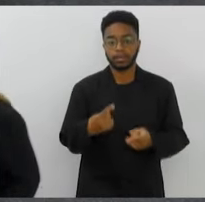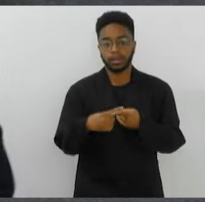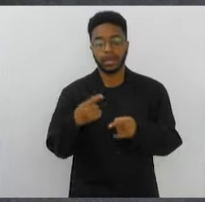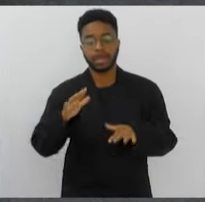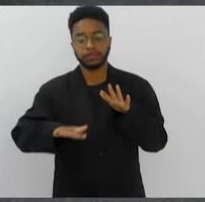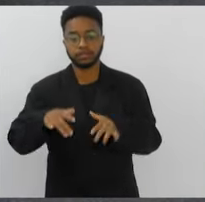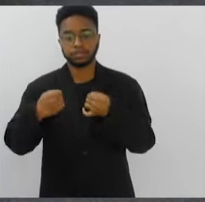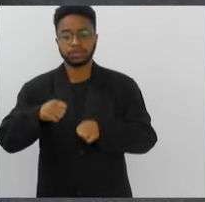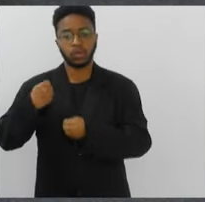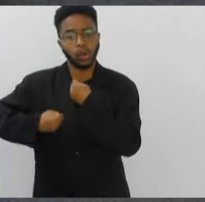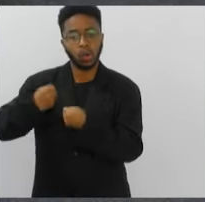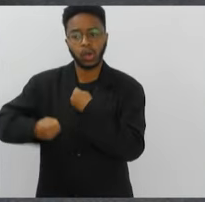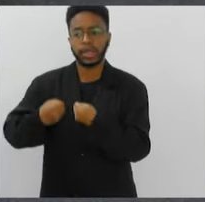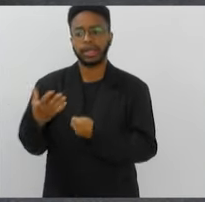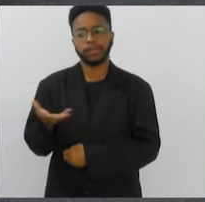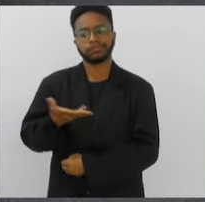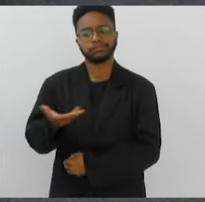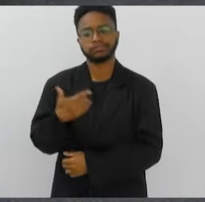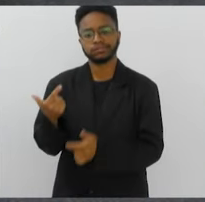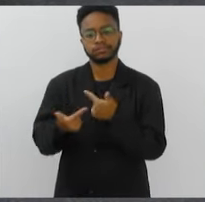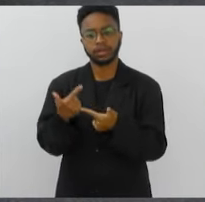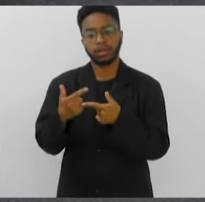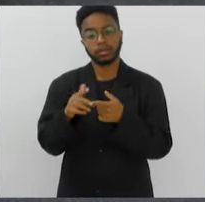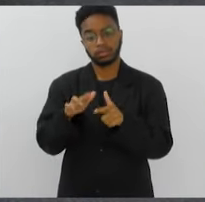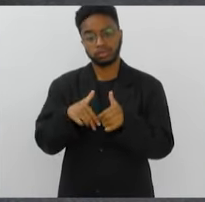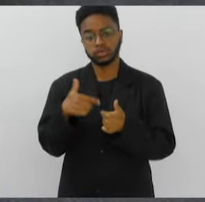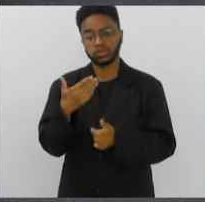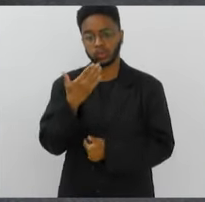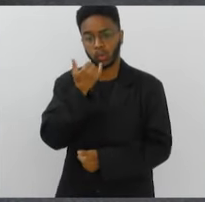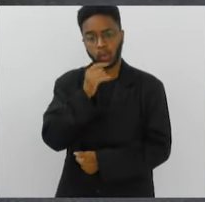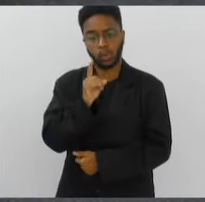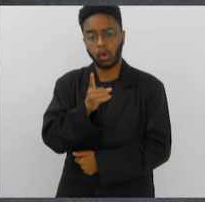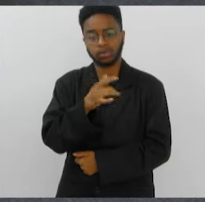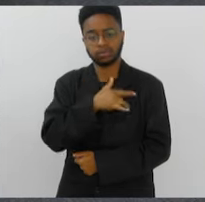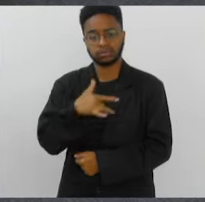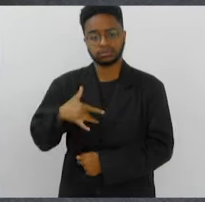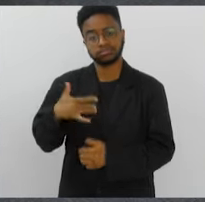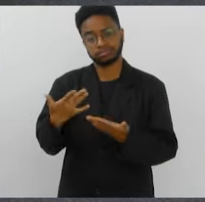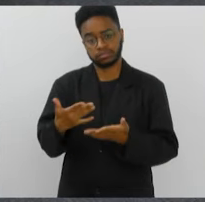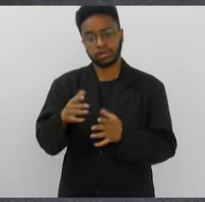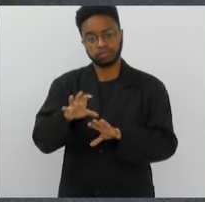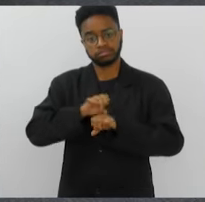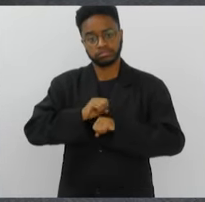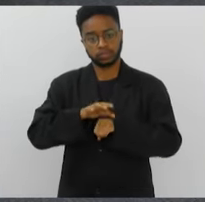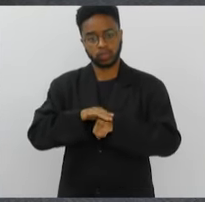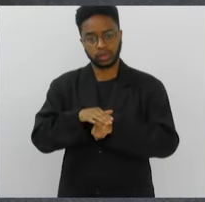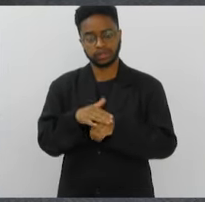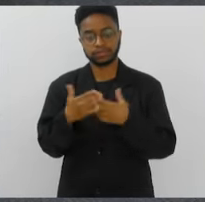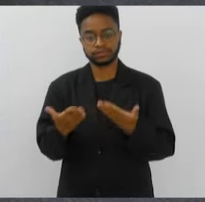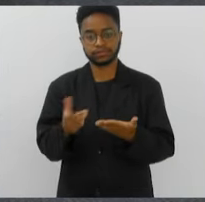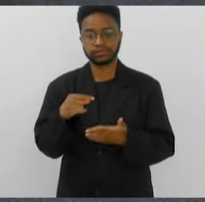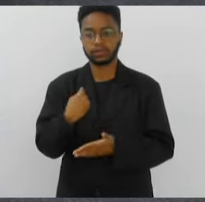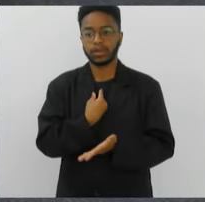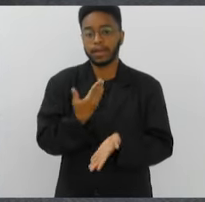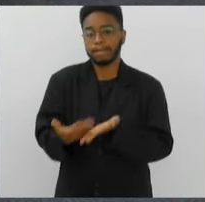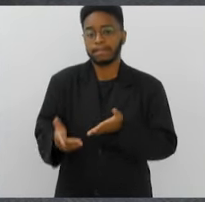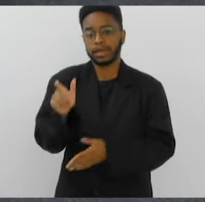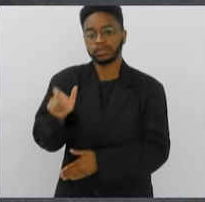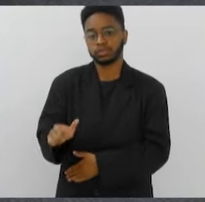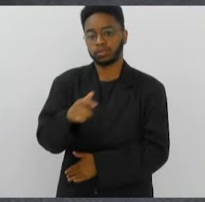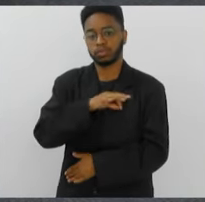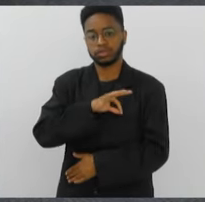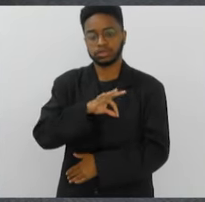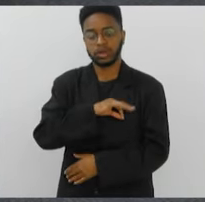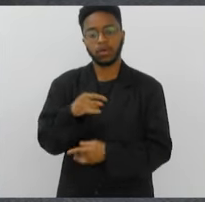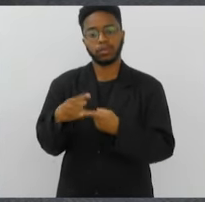aí, por não ter uma alimentação balanceada, saudável, acaba ficando doente. E aí a gente perde aquele policial porque